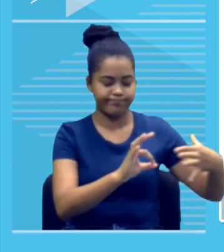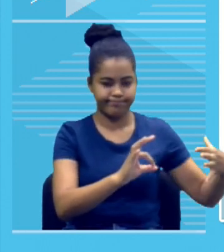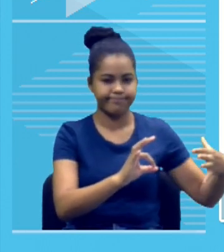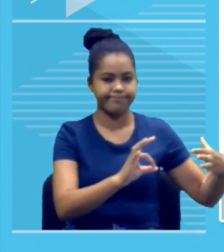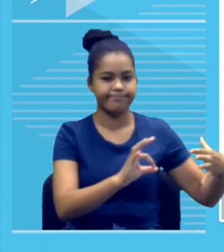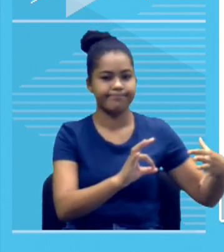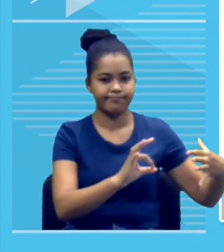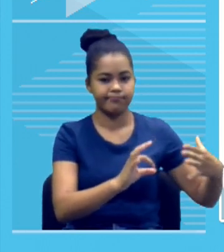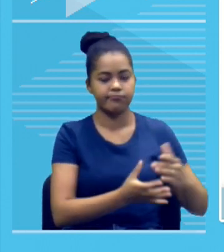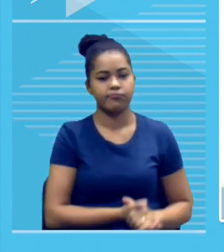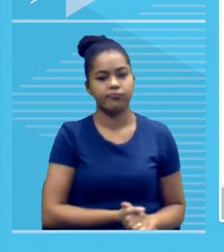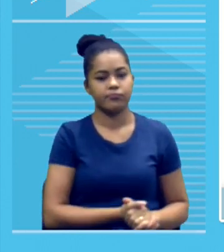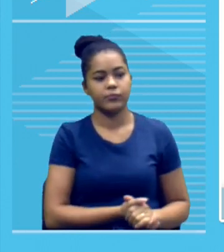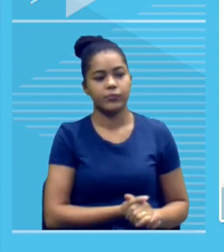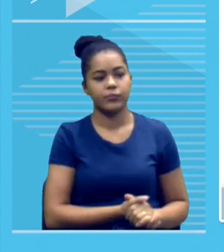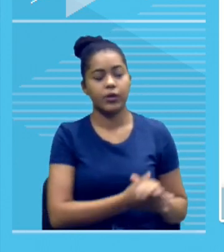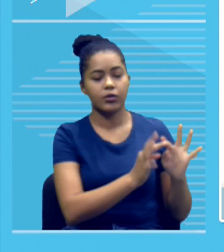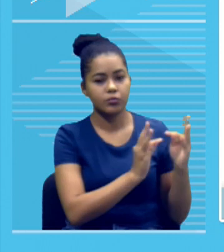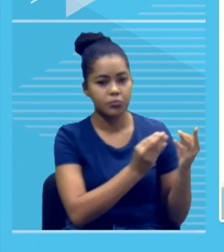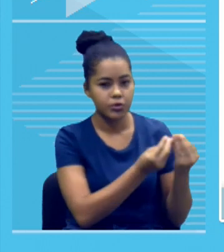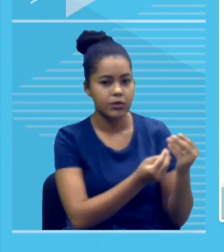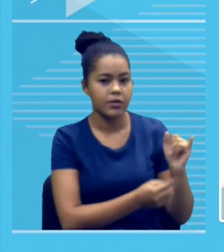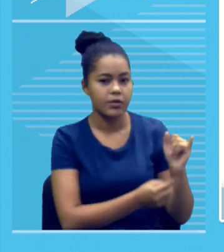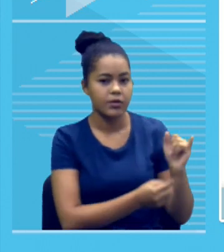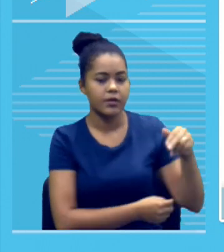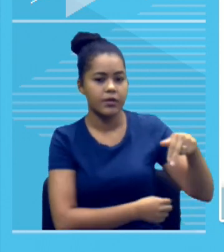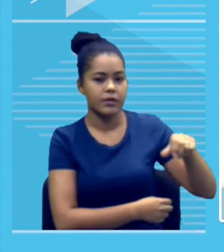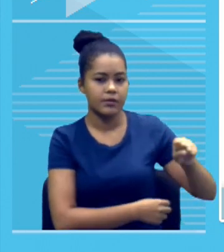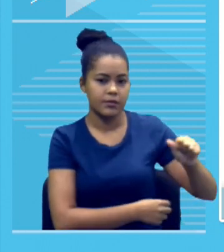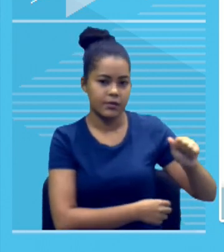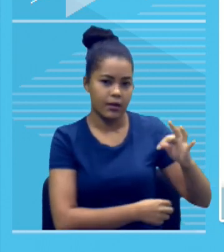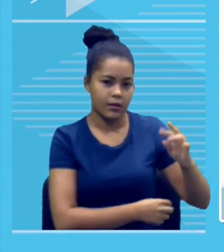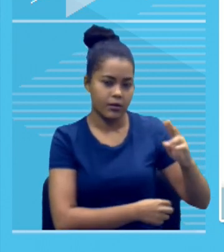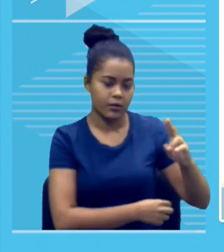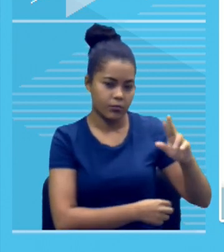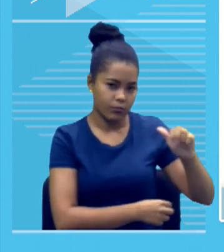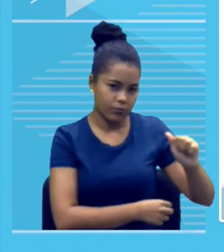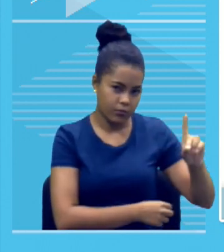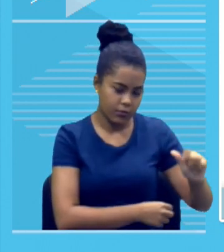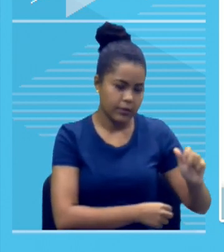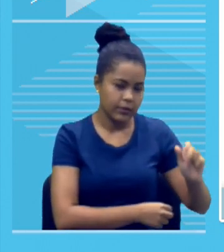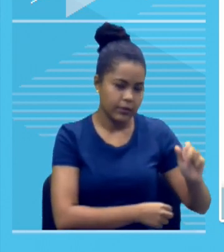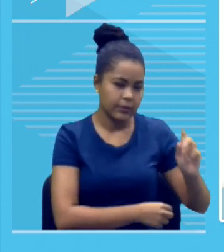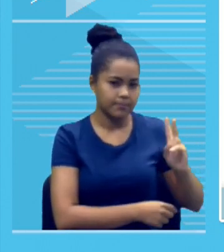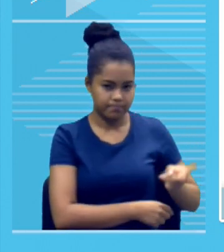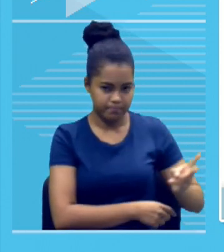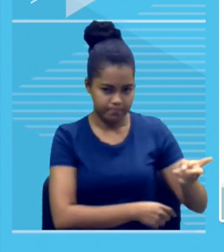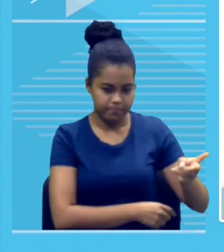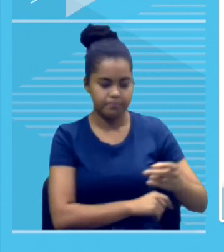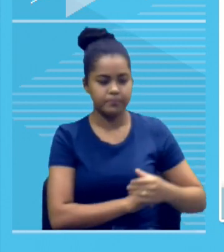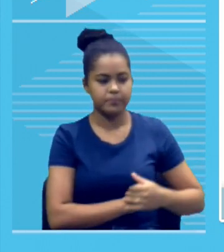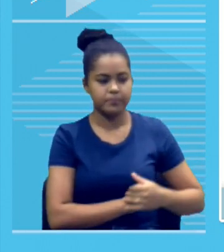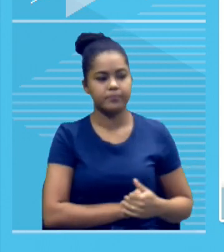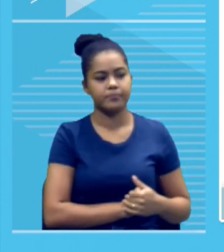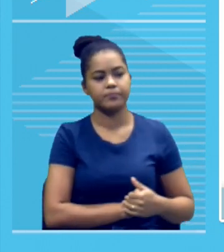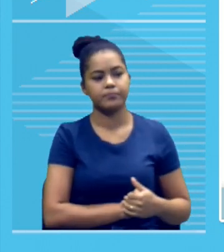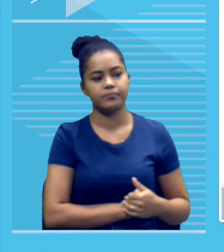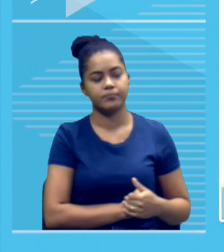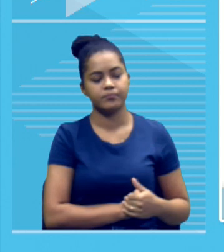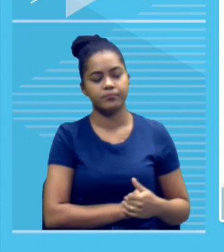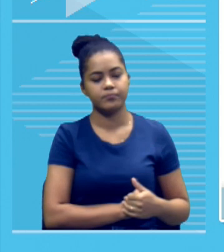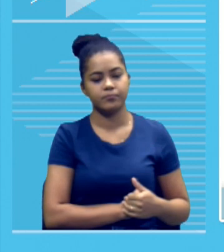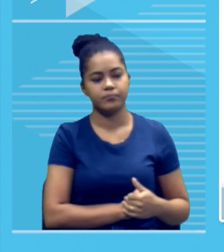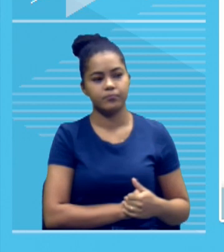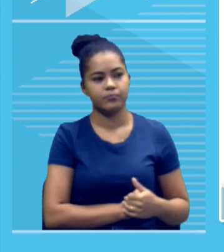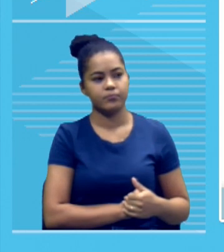composto insaturado, com dupla ou com tripla ligação, tá bom? Então são chamadas reações, essa aí é uma chamada